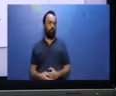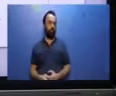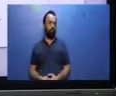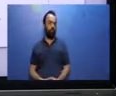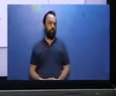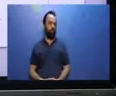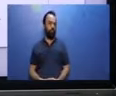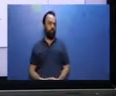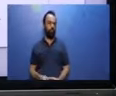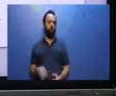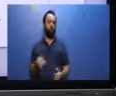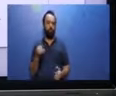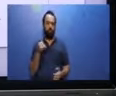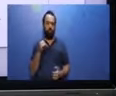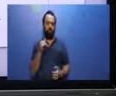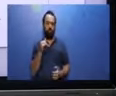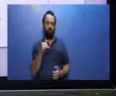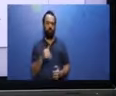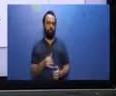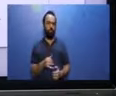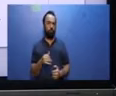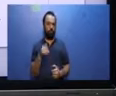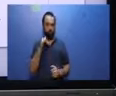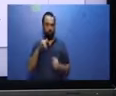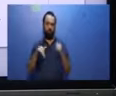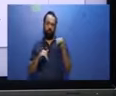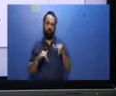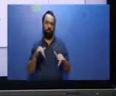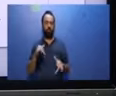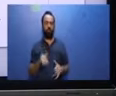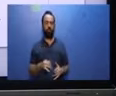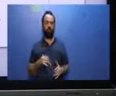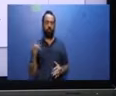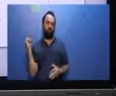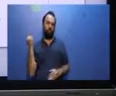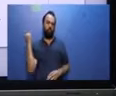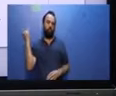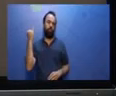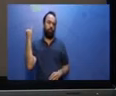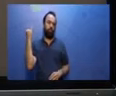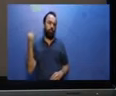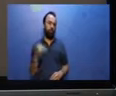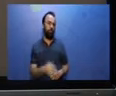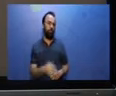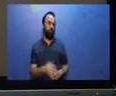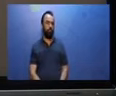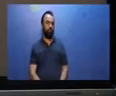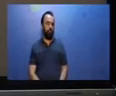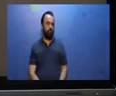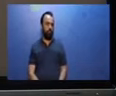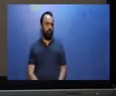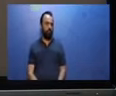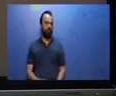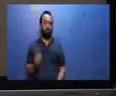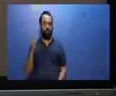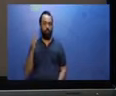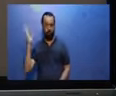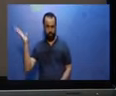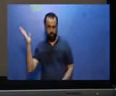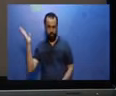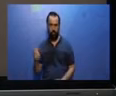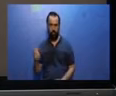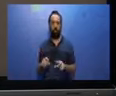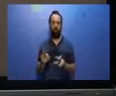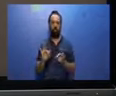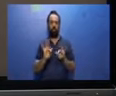com essas informações são importantes numa representação de uma equação química e aqui nós temos